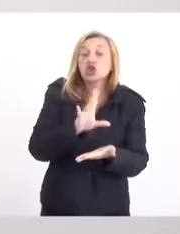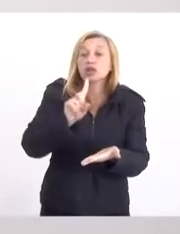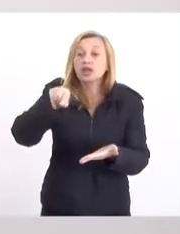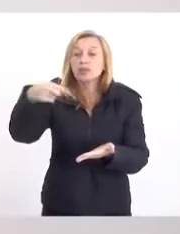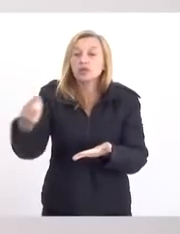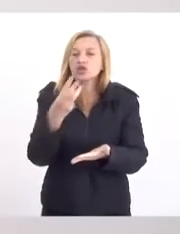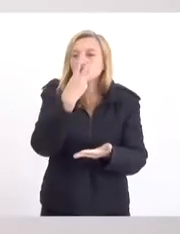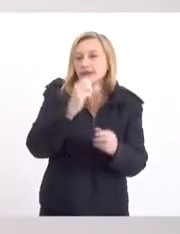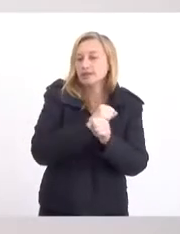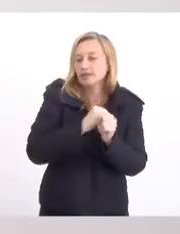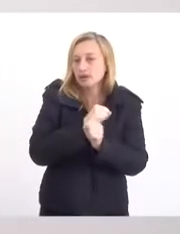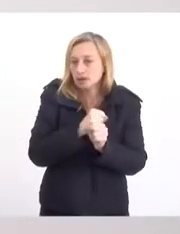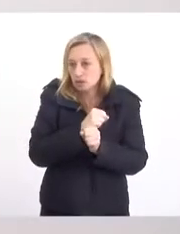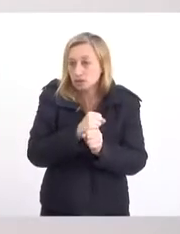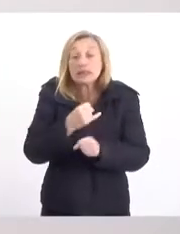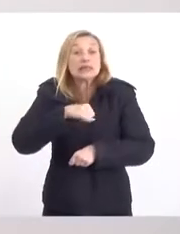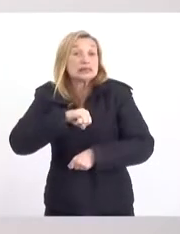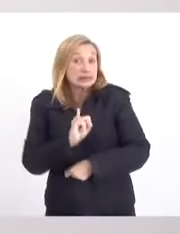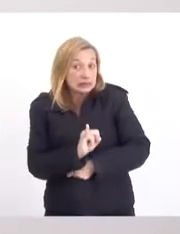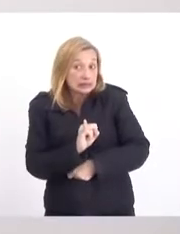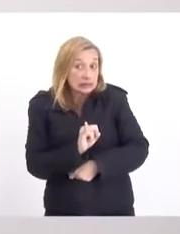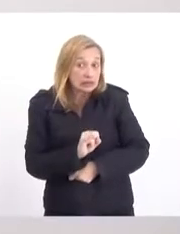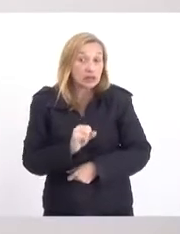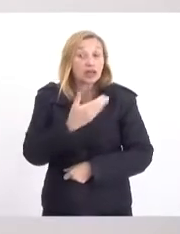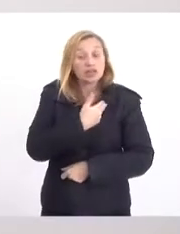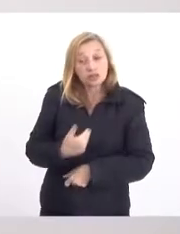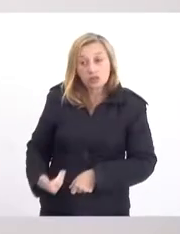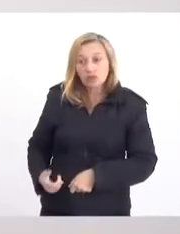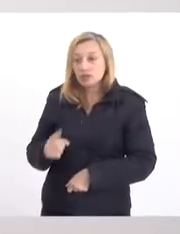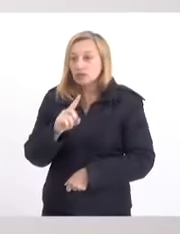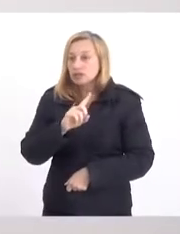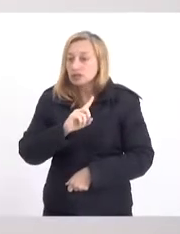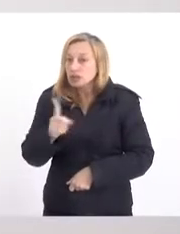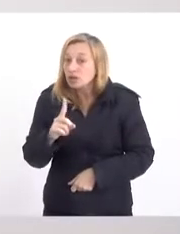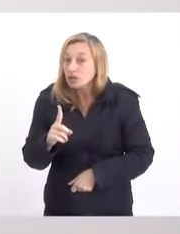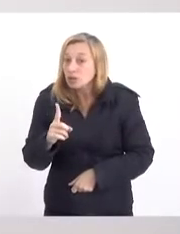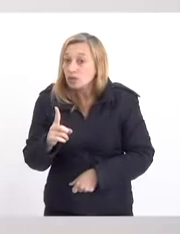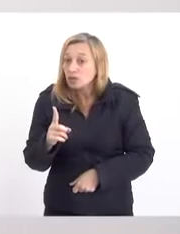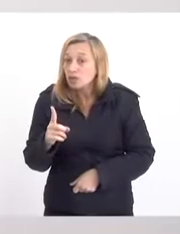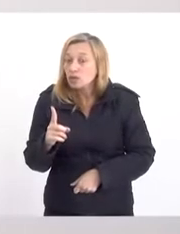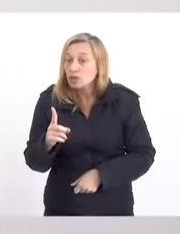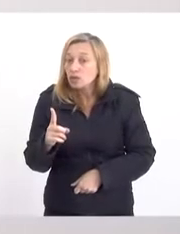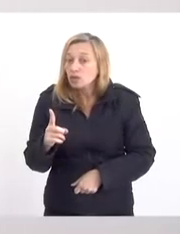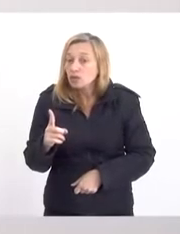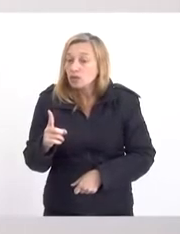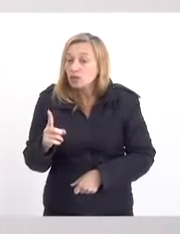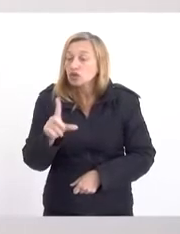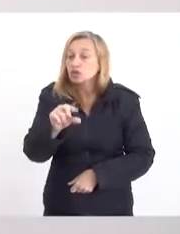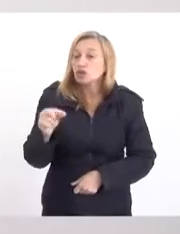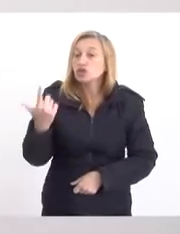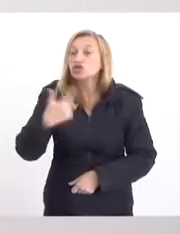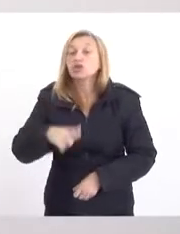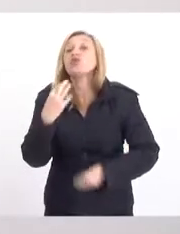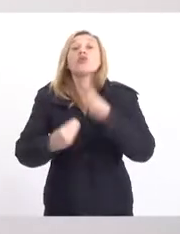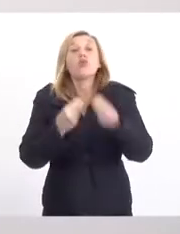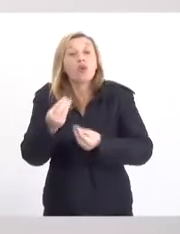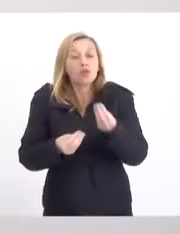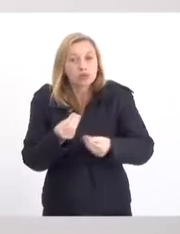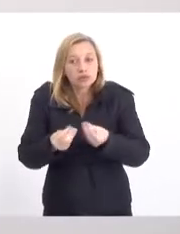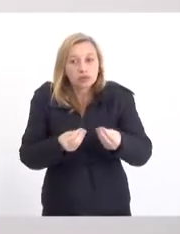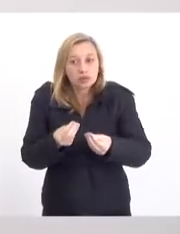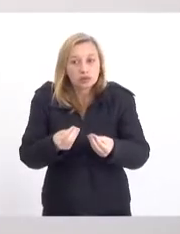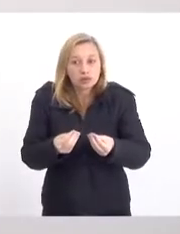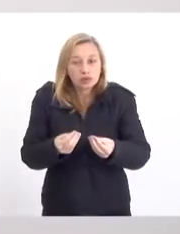a 3 anos, se caso esse governo não for reeleito. Como fica? A população do Rio de Janeiro vai ficar refém